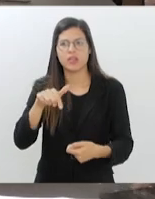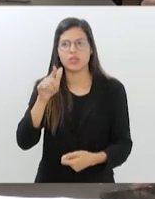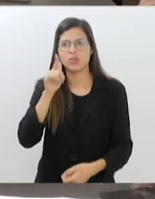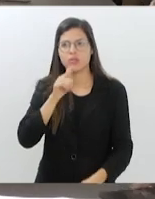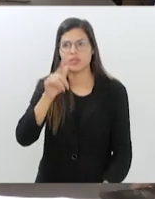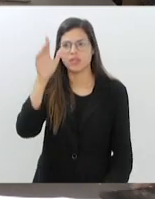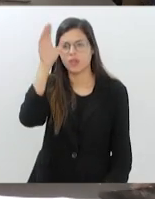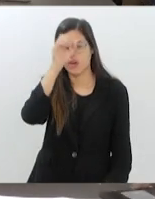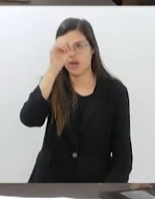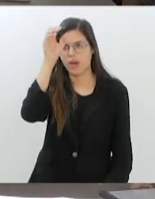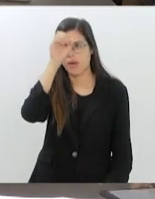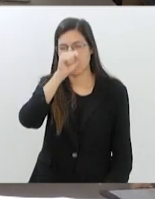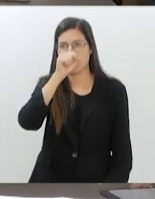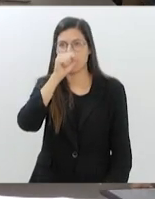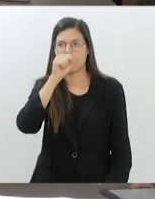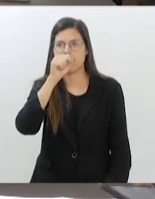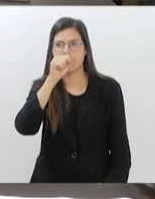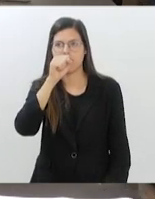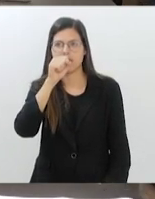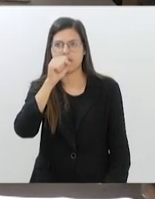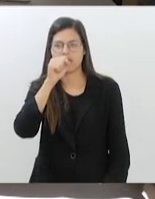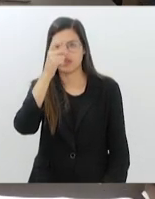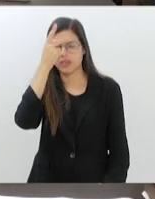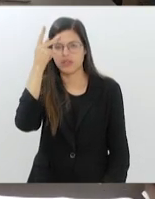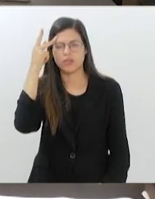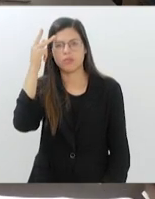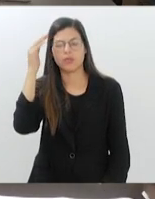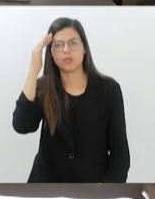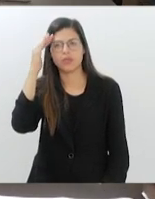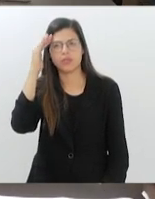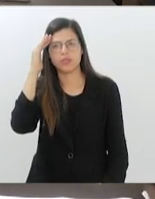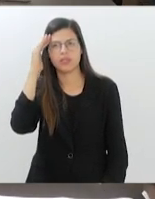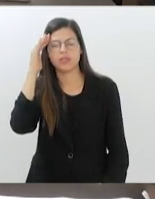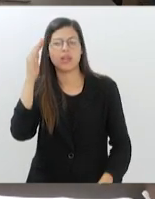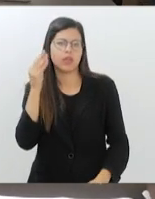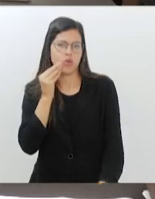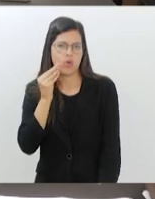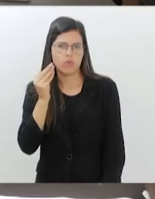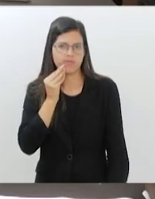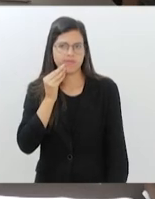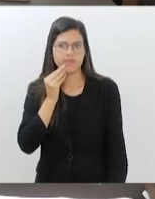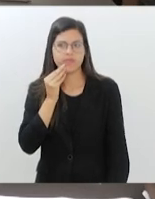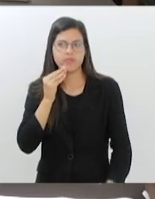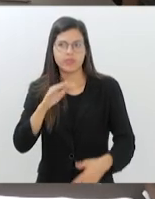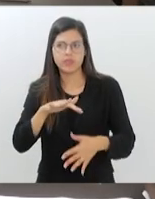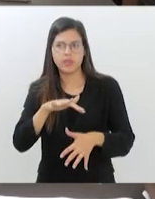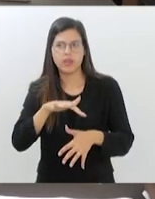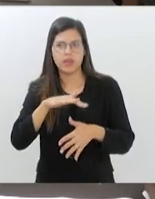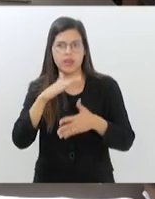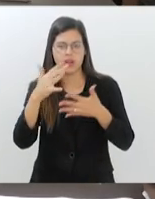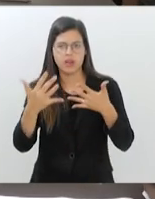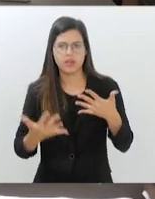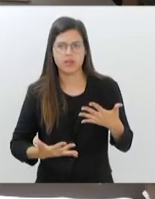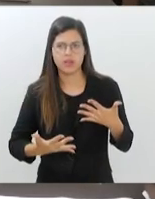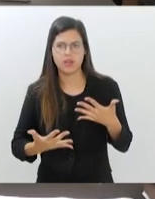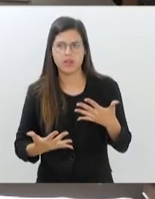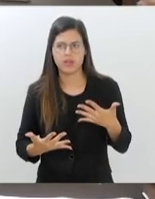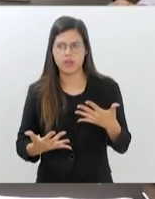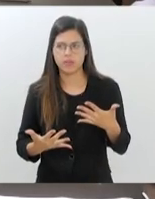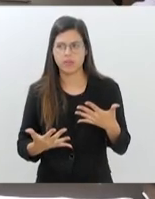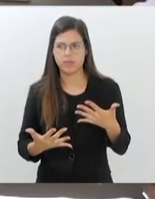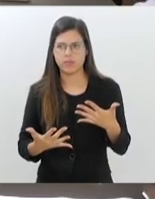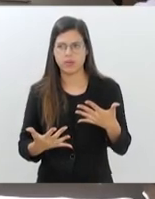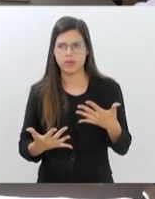tipo de de linguagem né porque as pessoas entendam deve e e claro que a linguagem a Libras ela é brasileira de sinais